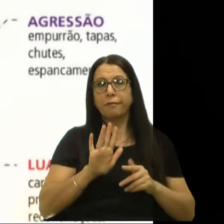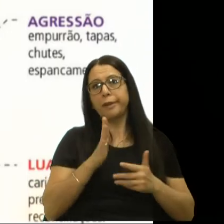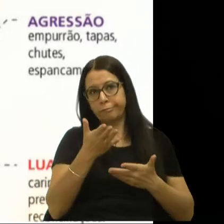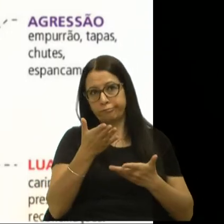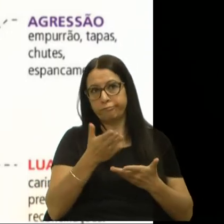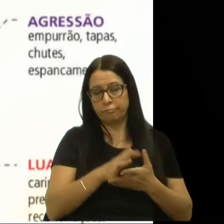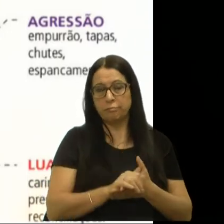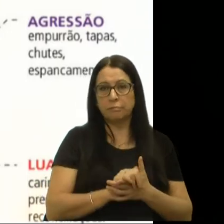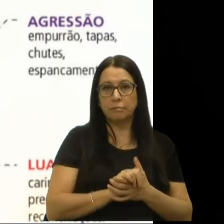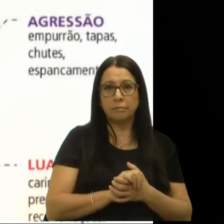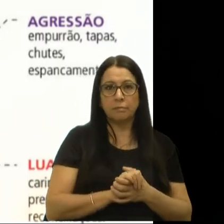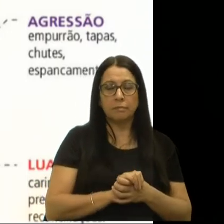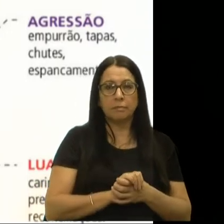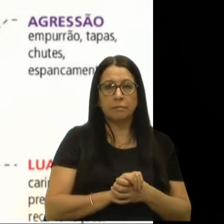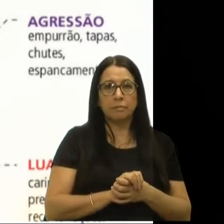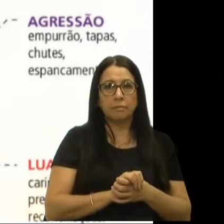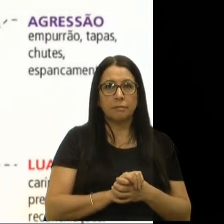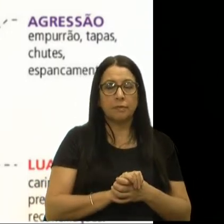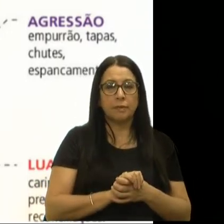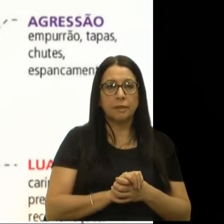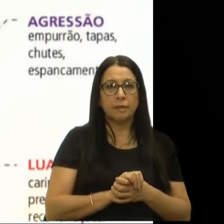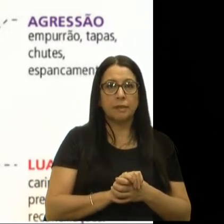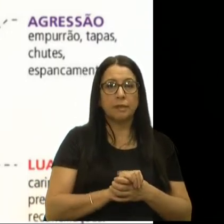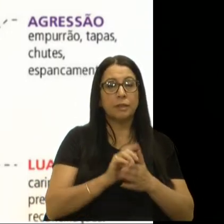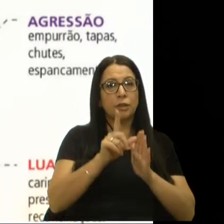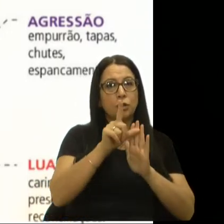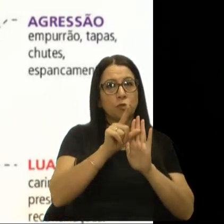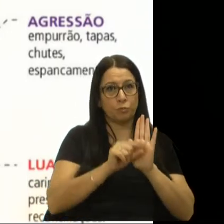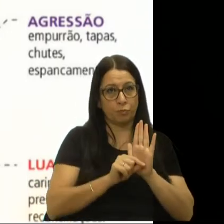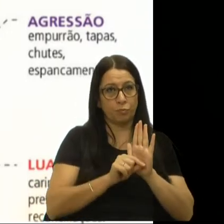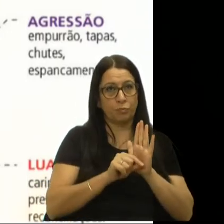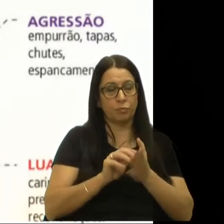relacionamento abusivo, a tendência é diminuir.